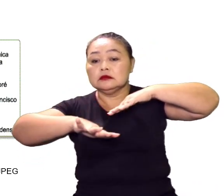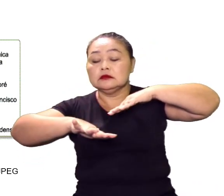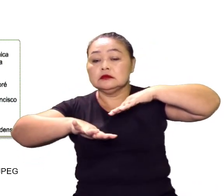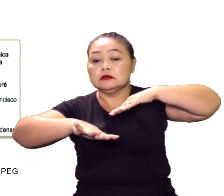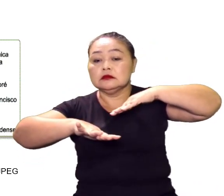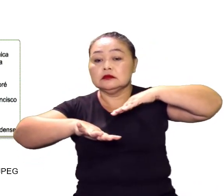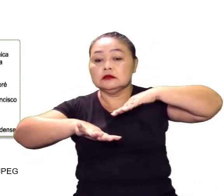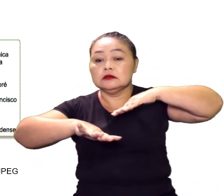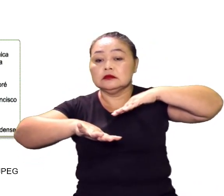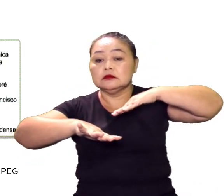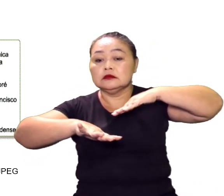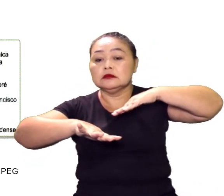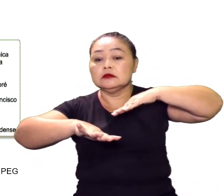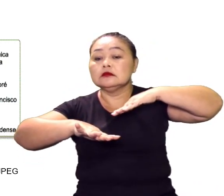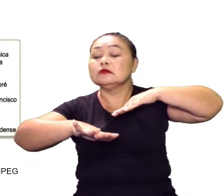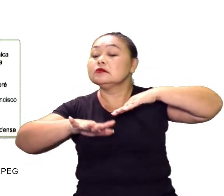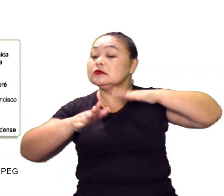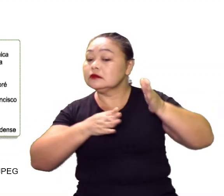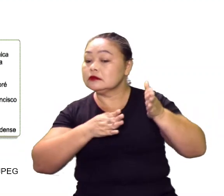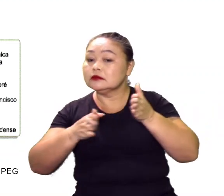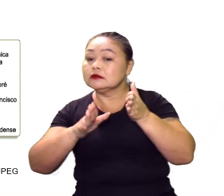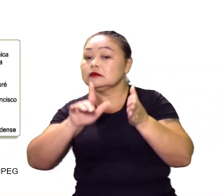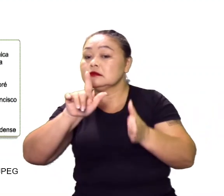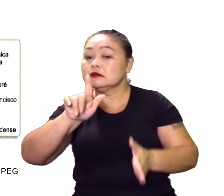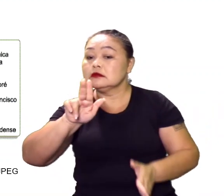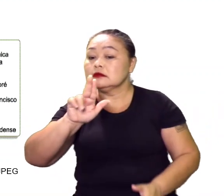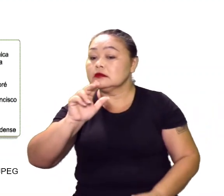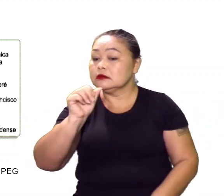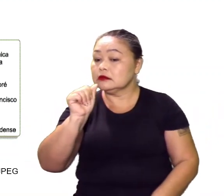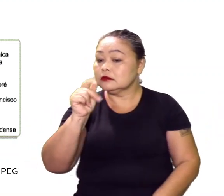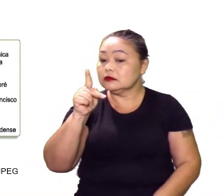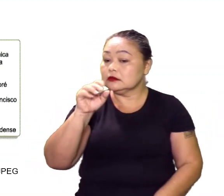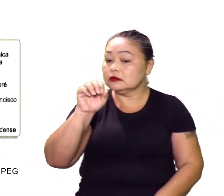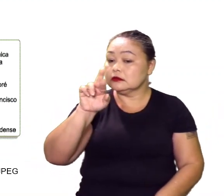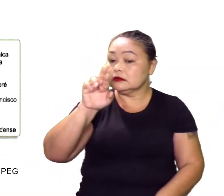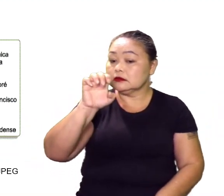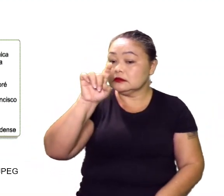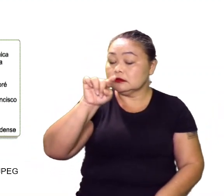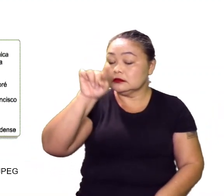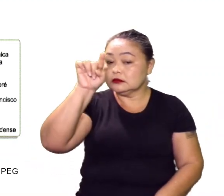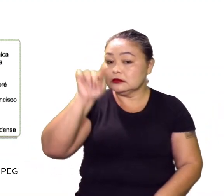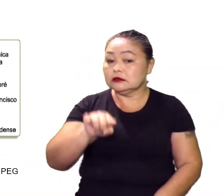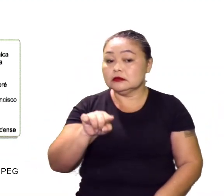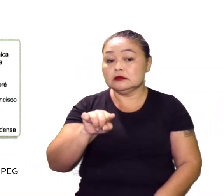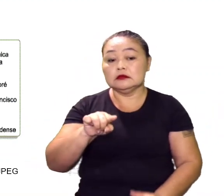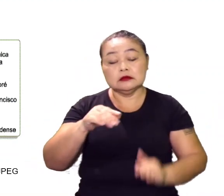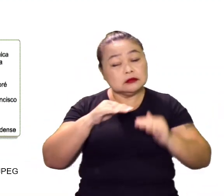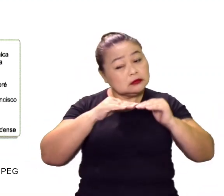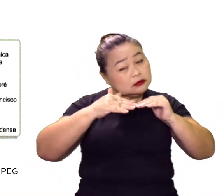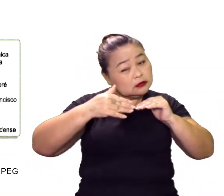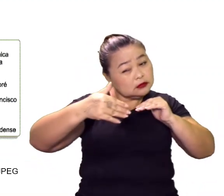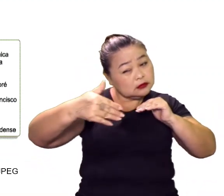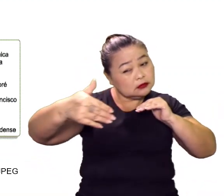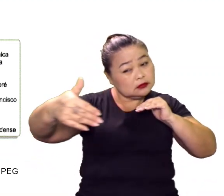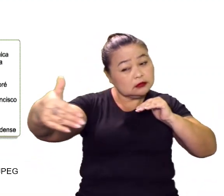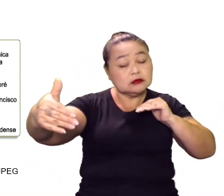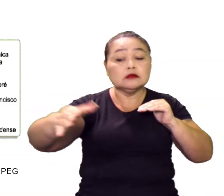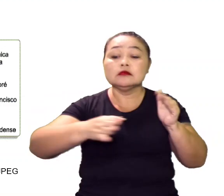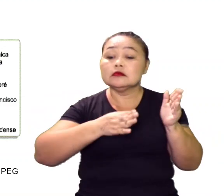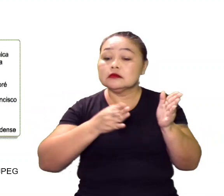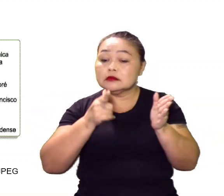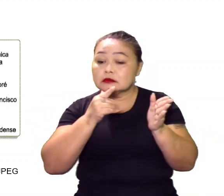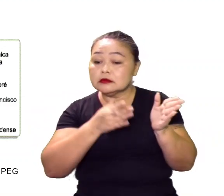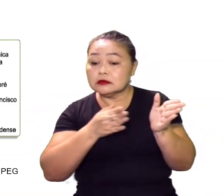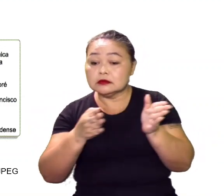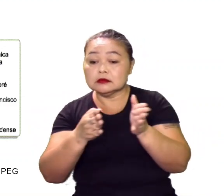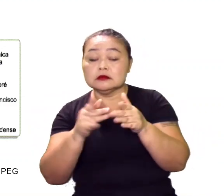e pantanal do rio Guaporé. Ok? Então, é uma faixa de planície muito extensa ali no rio Guaporé.